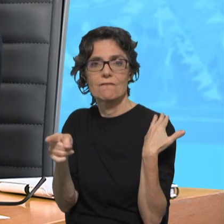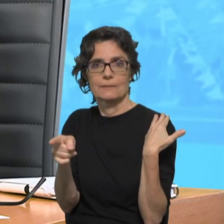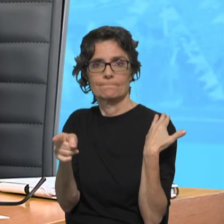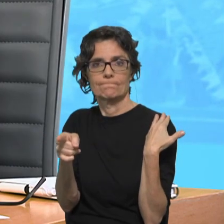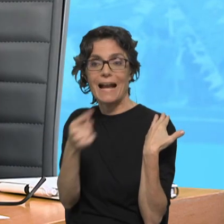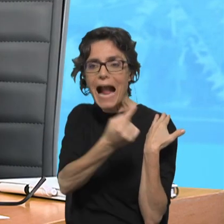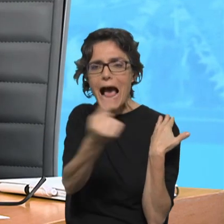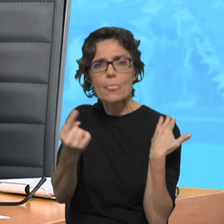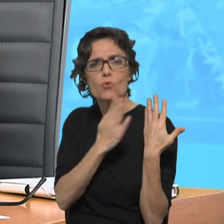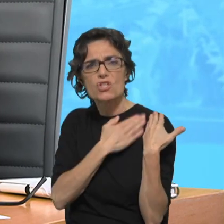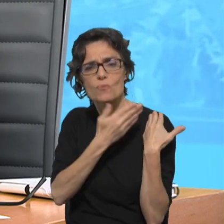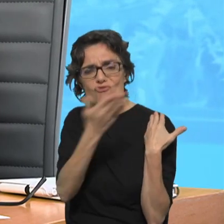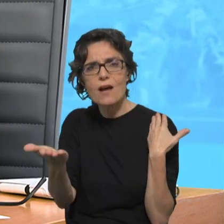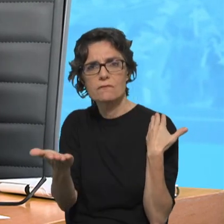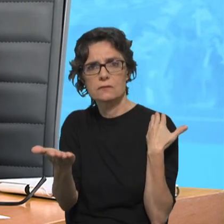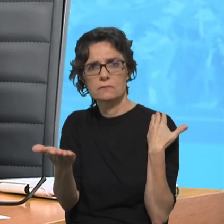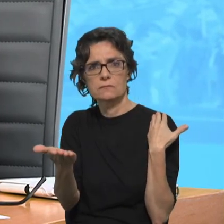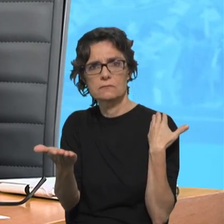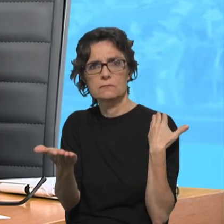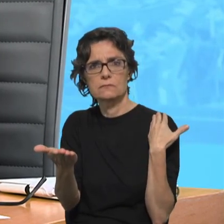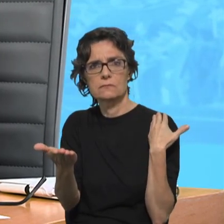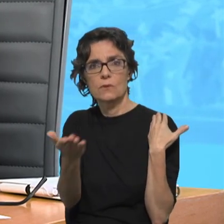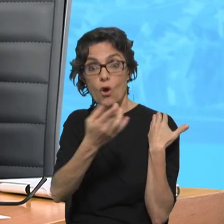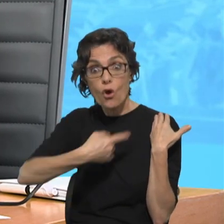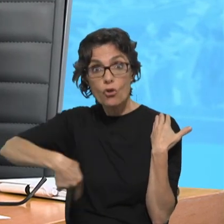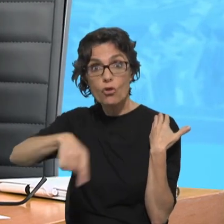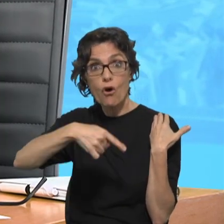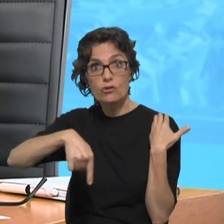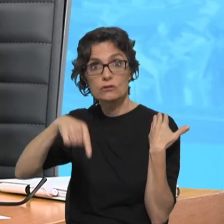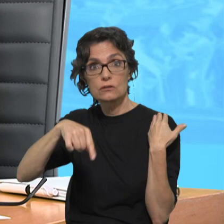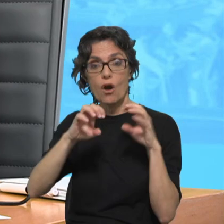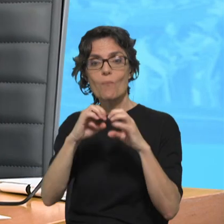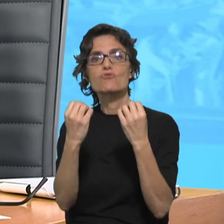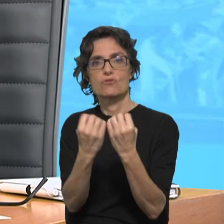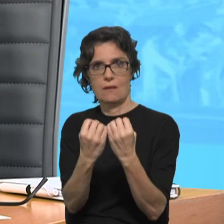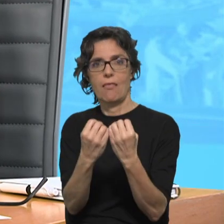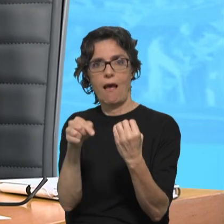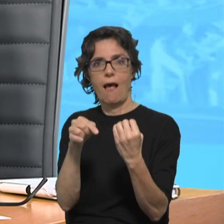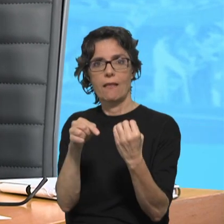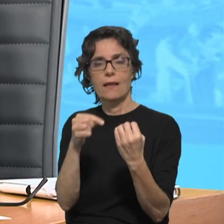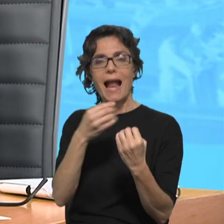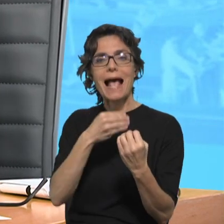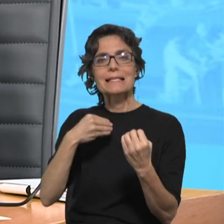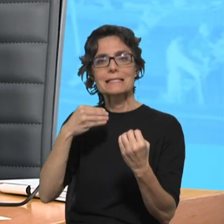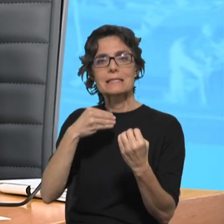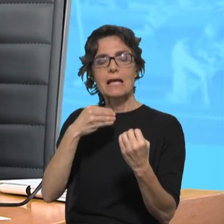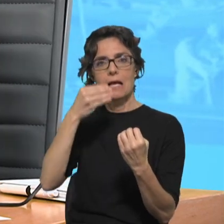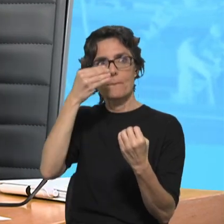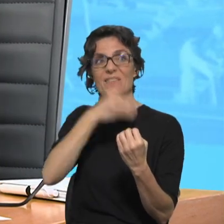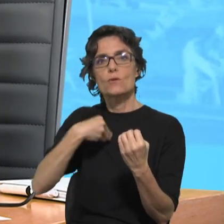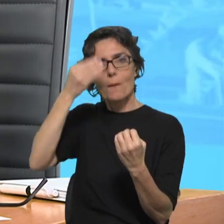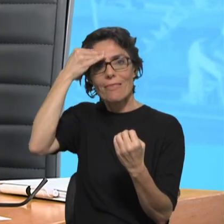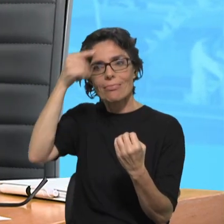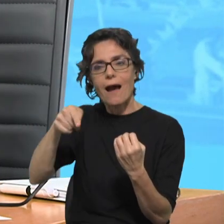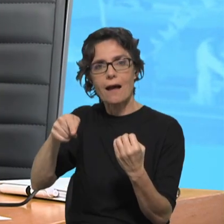está a acontecer. Nós temos uma sociedade que, do ponto de vista da saúde mental,